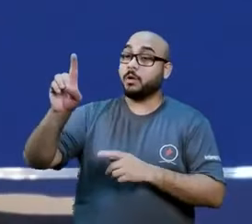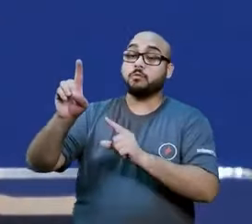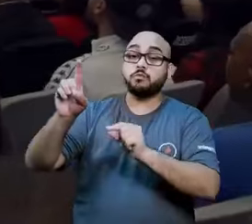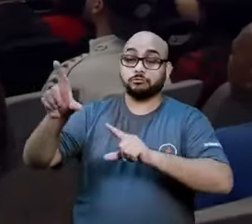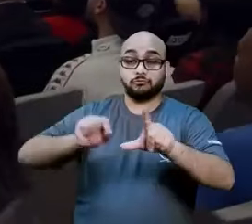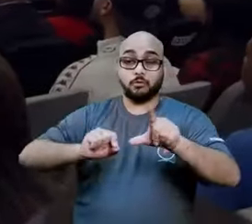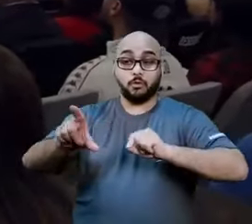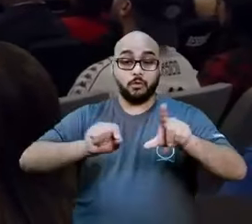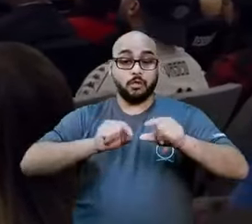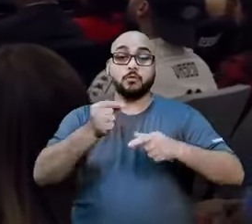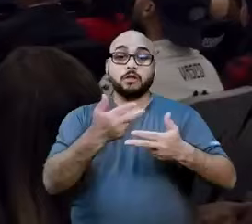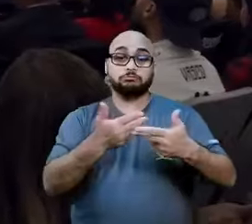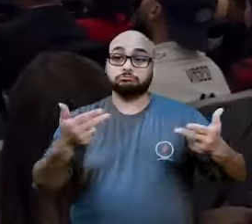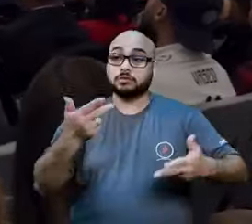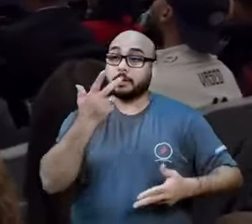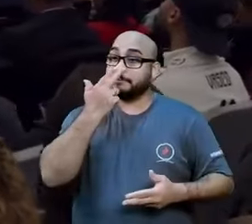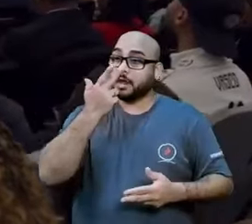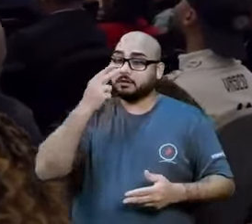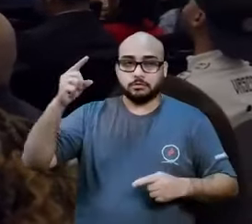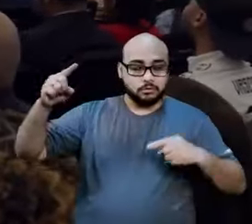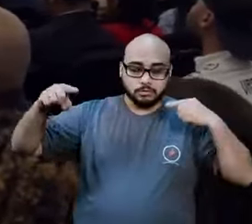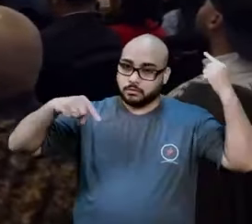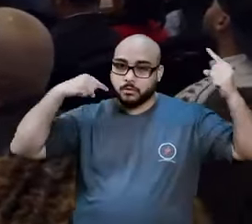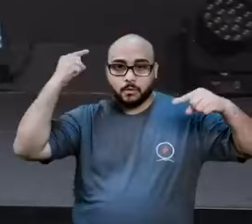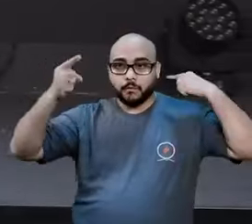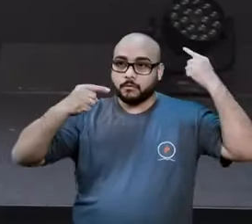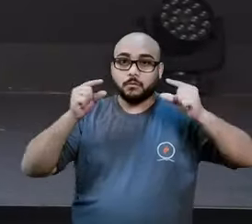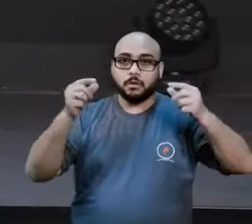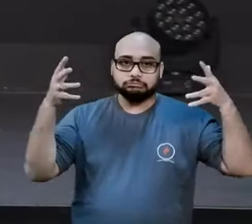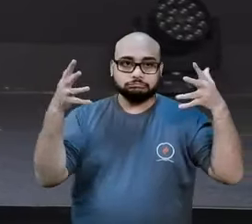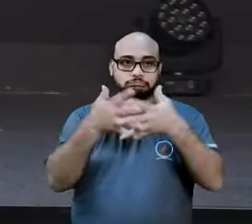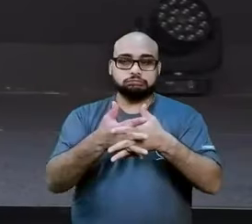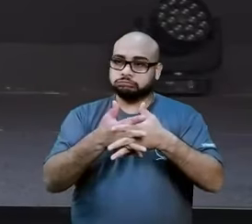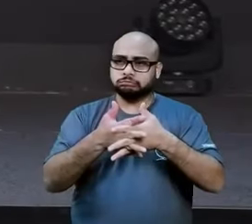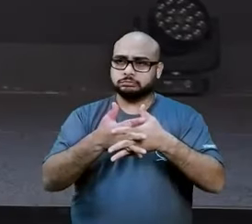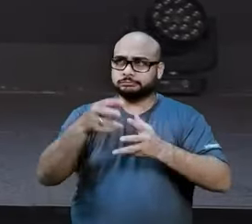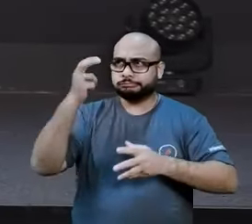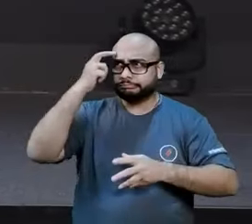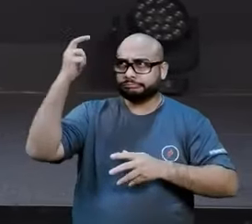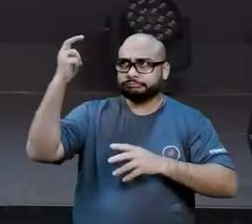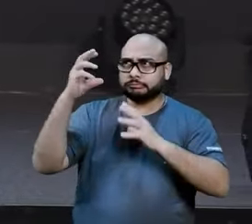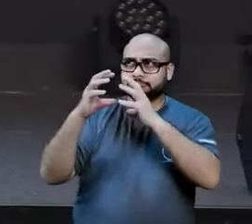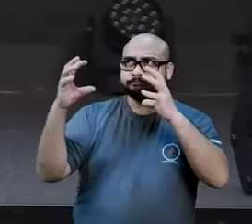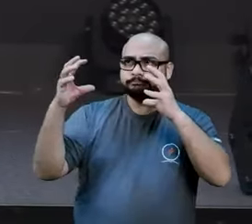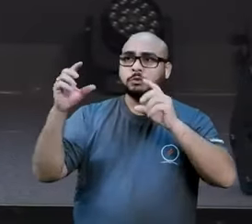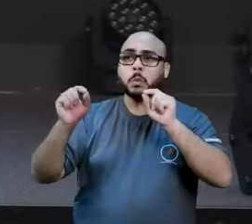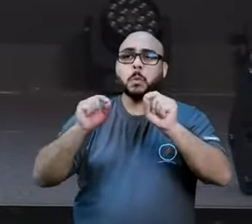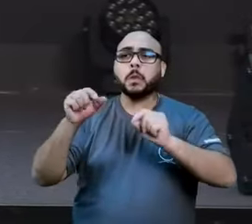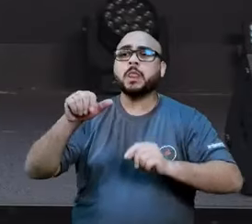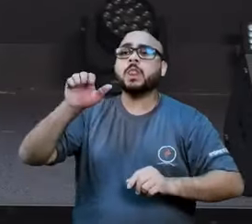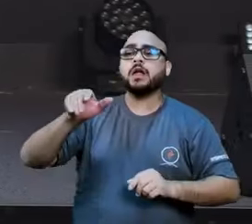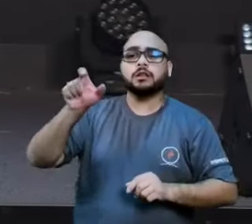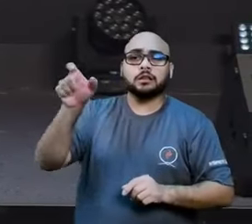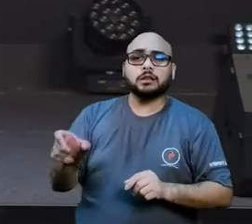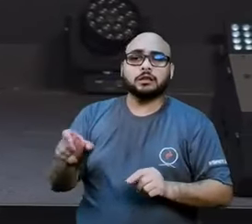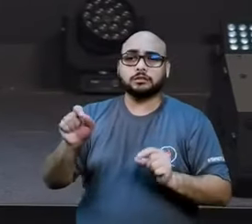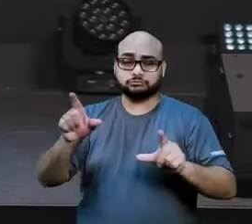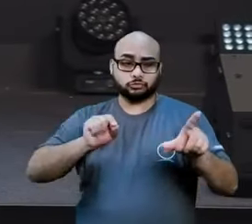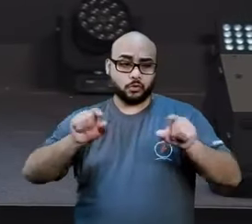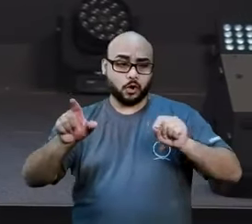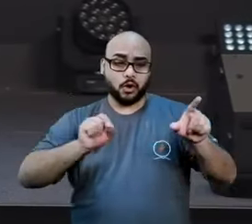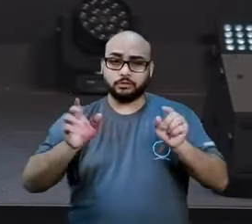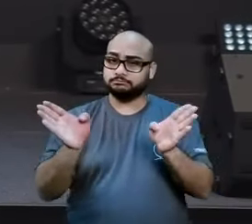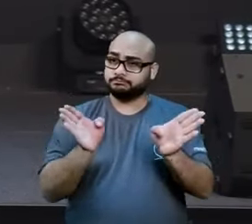loucas para confundir as sábias quem é que escolhe uma coisa maluca para confundir a sábia quem é quem é que